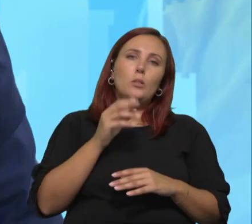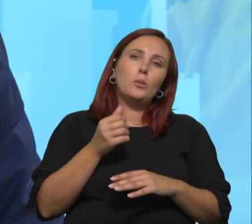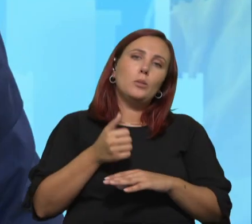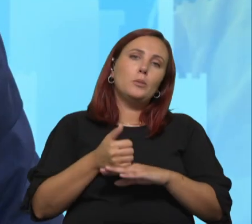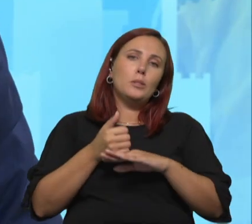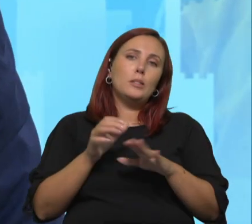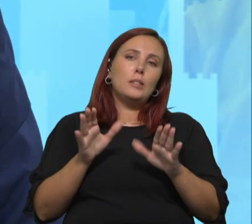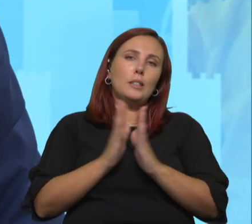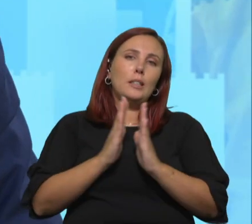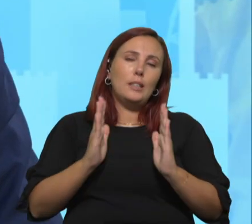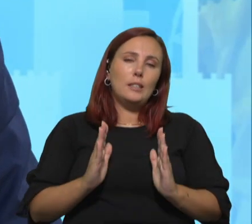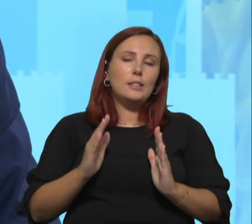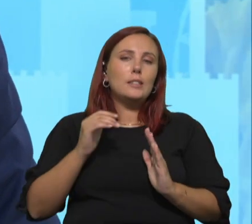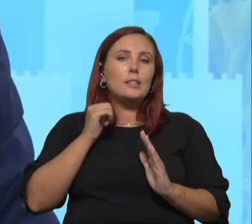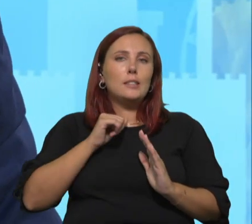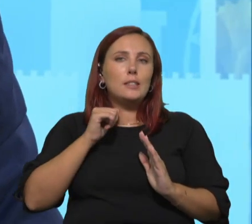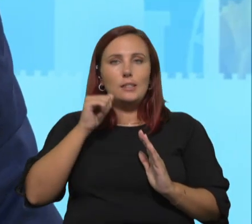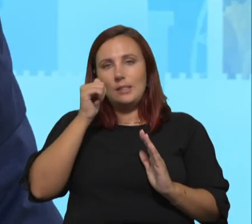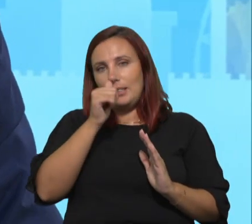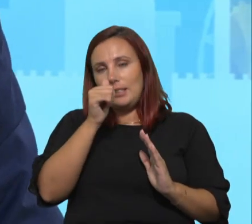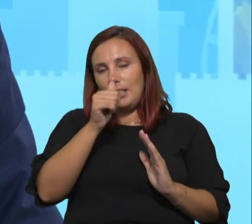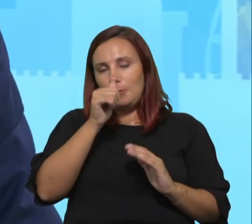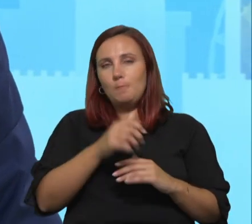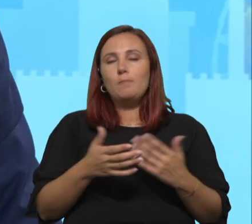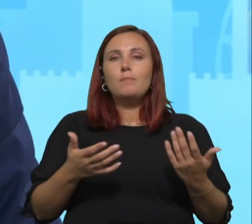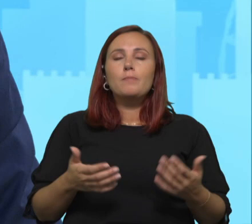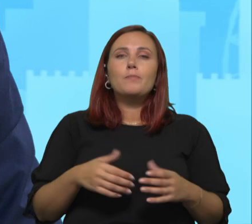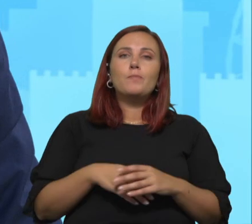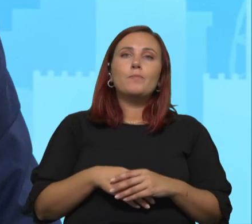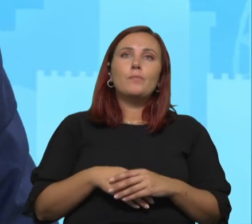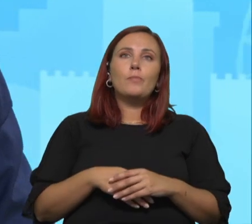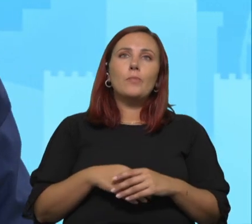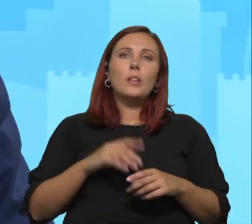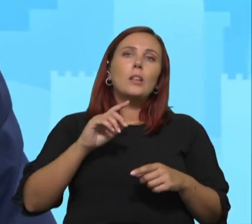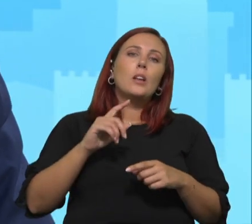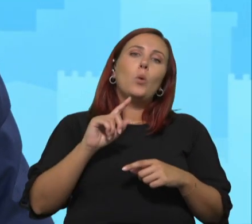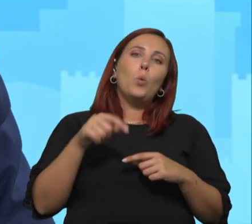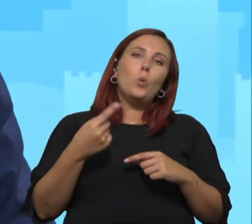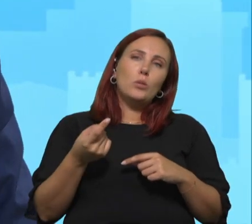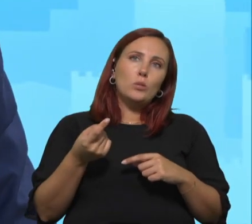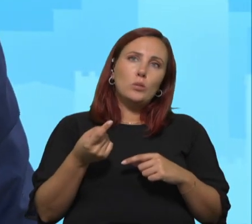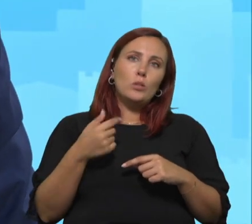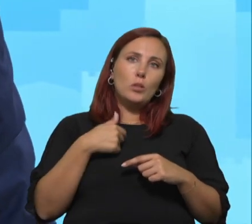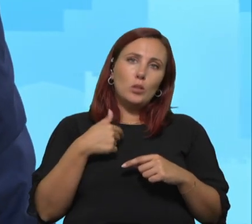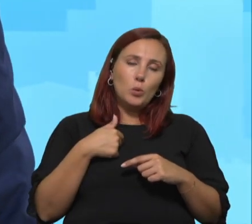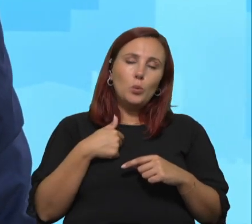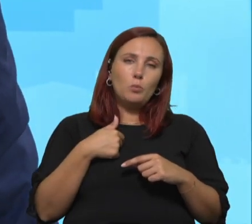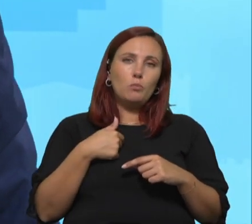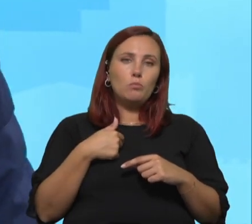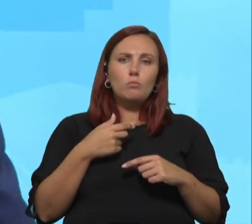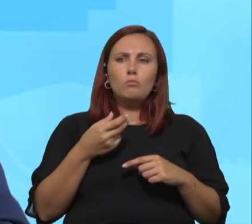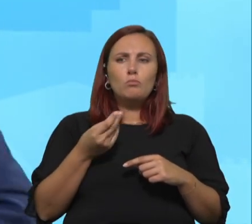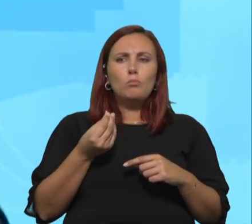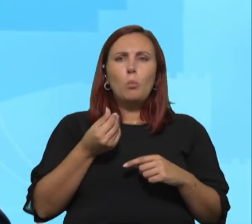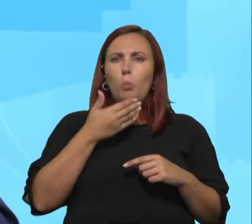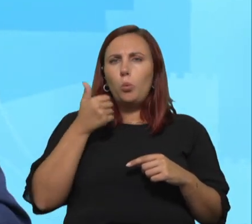a minha vida na educação. Eu penso que quando a nota pastoral, que eu acho mesmo muito, muito rica e muito